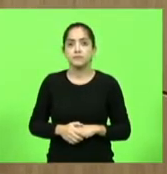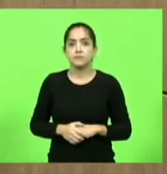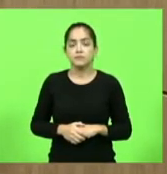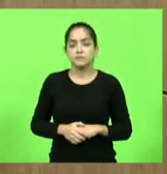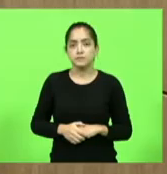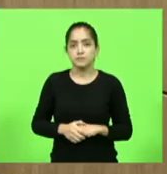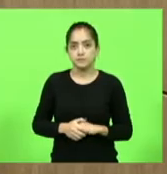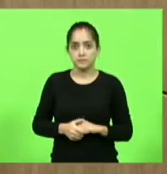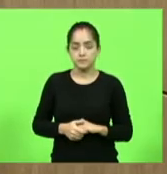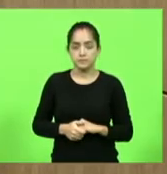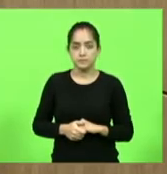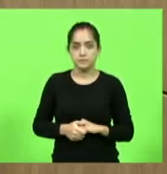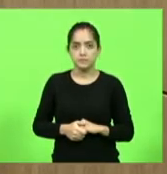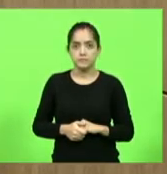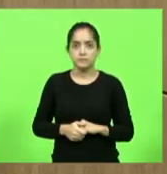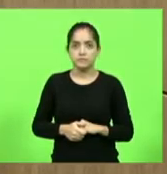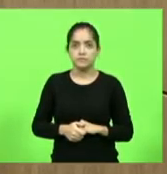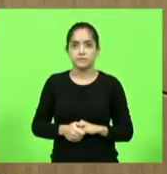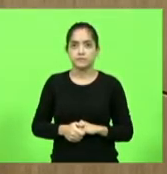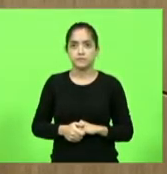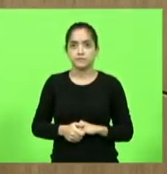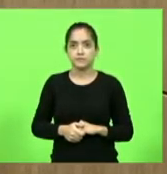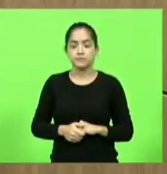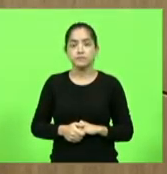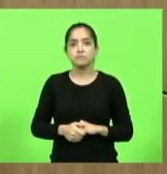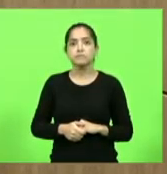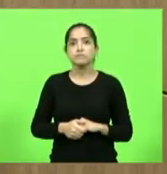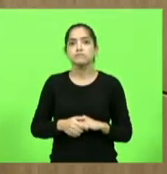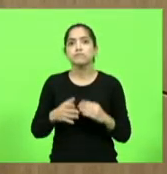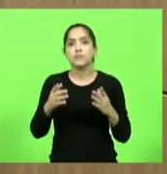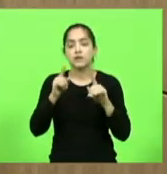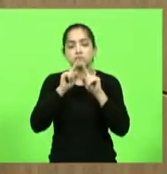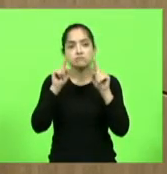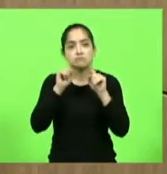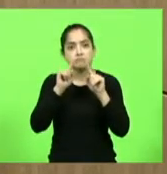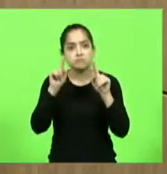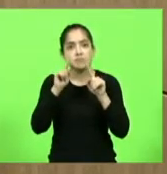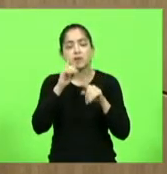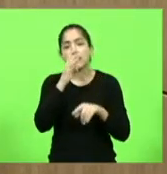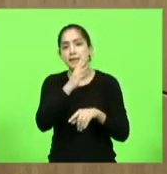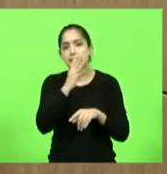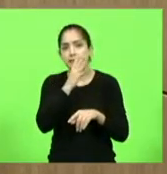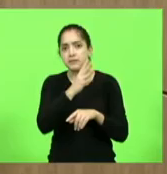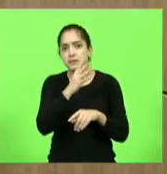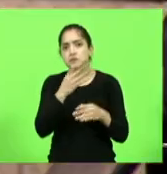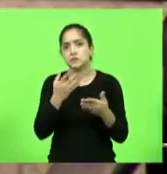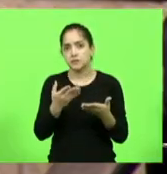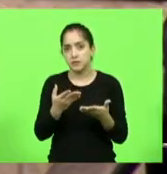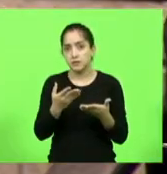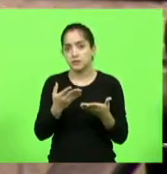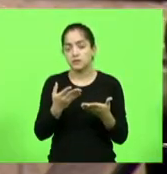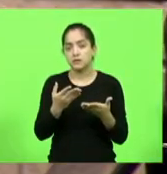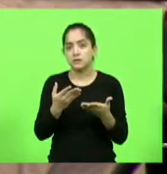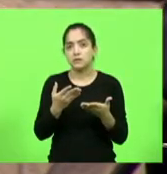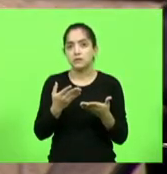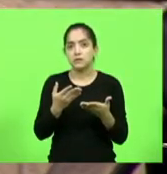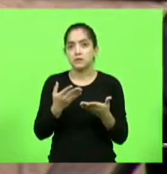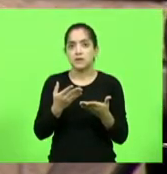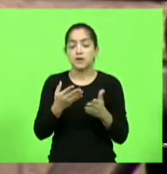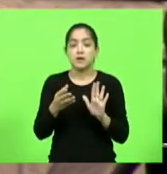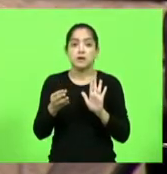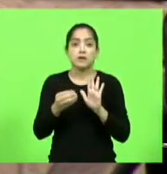eu fui um crítico durante esses últimos anos aqui na Assembleia da